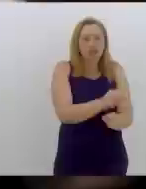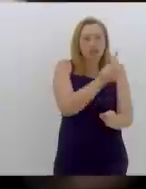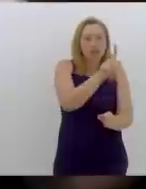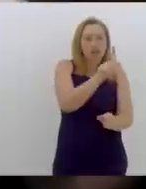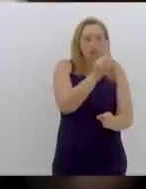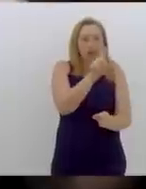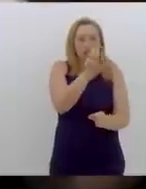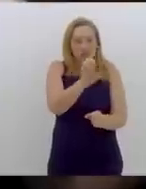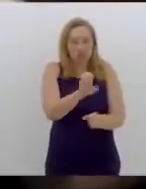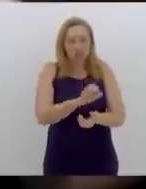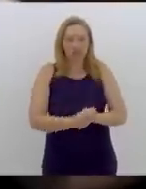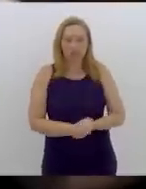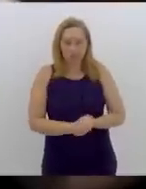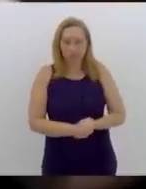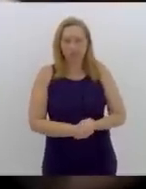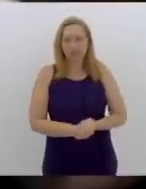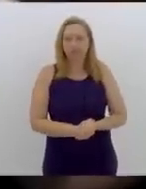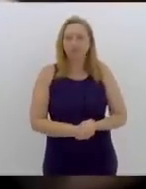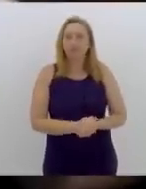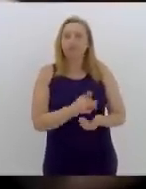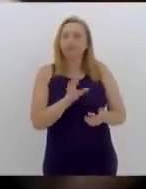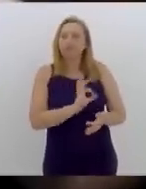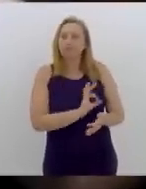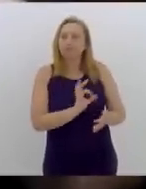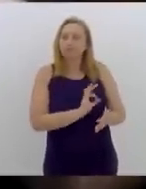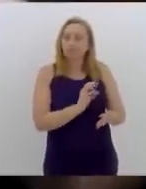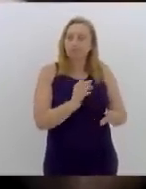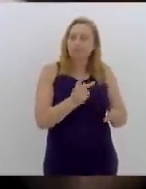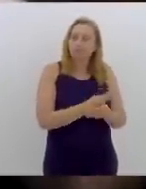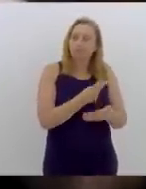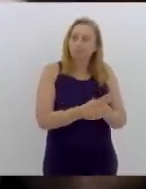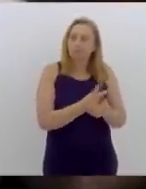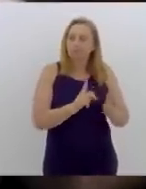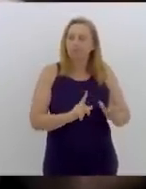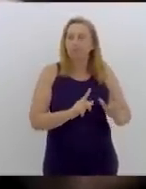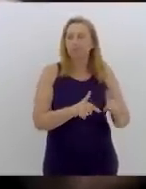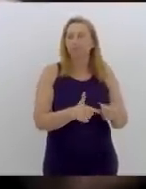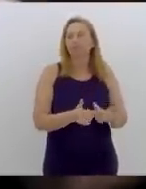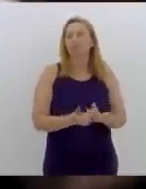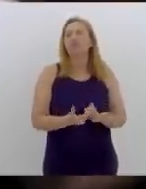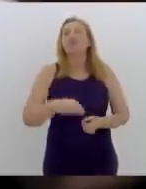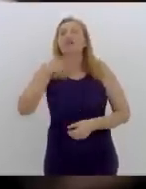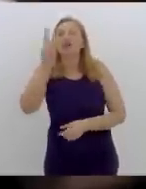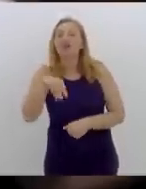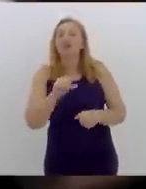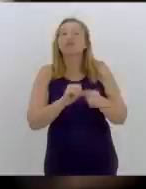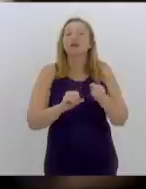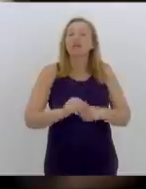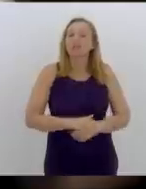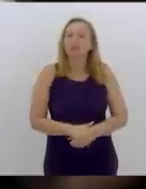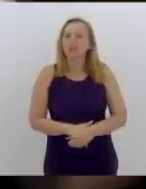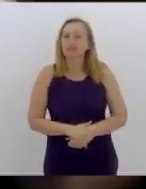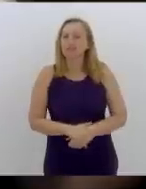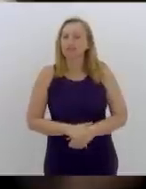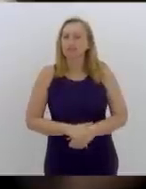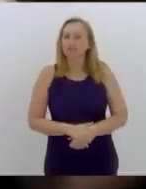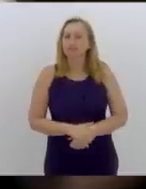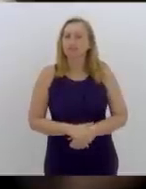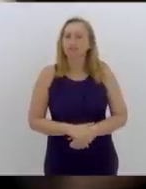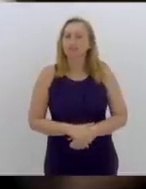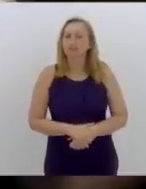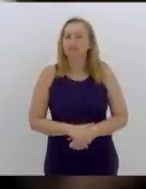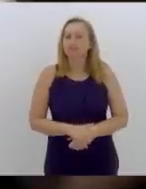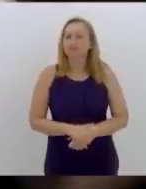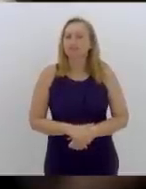processo afirmativo de disciplinar quem é que faz o pade quem é que faz o spad né